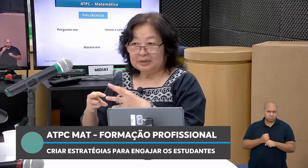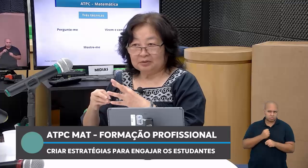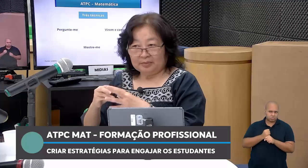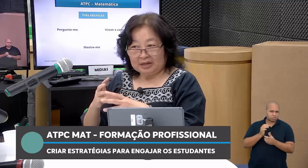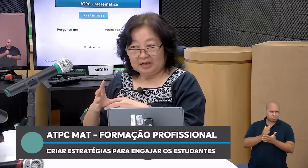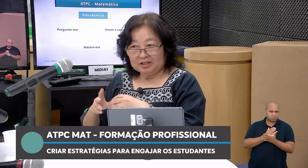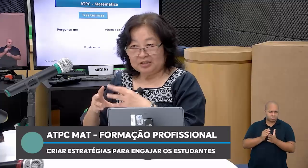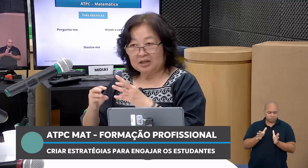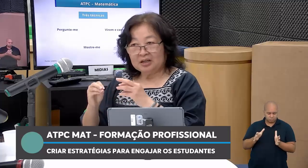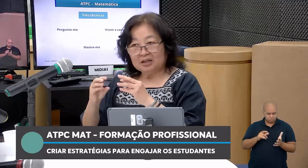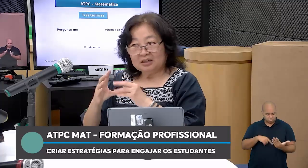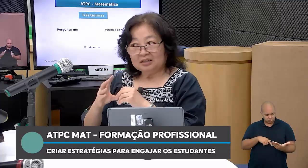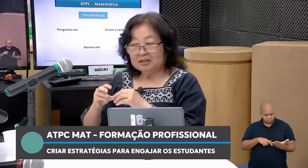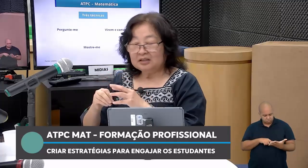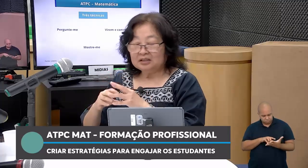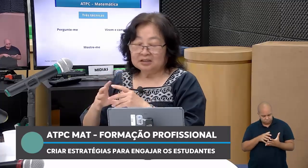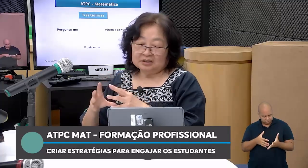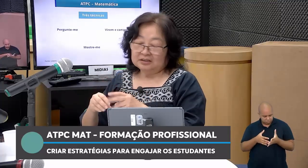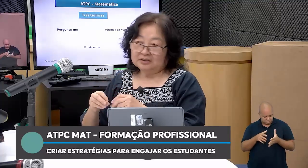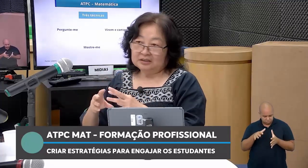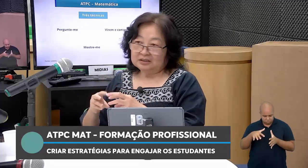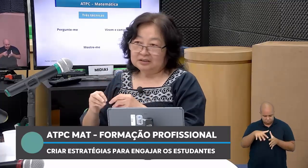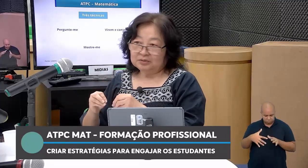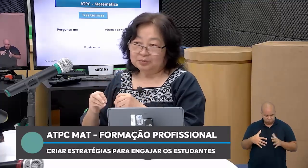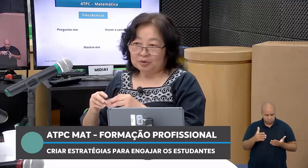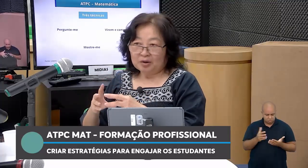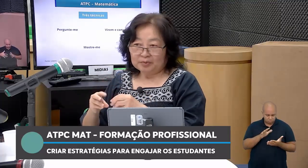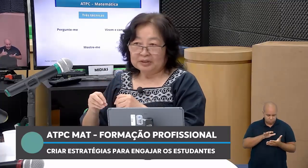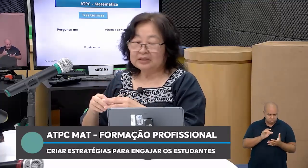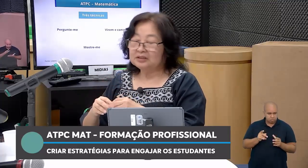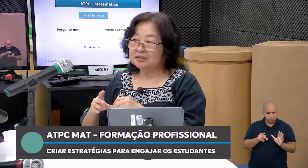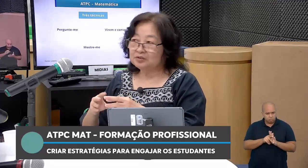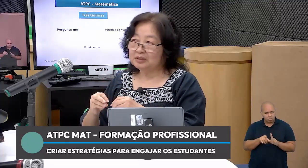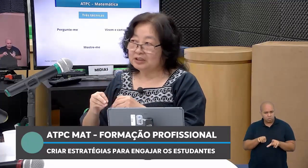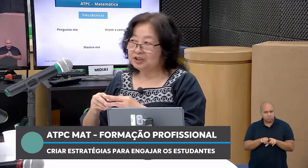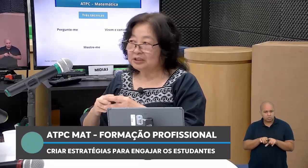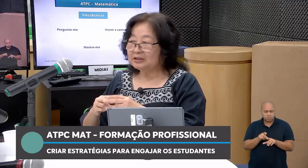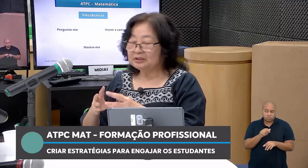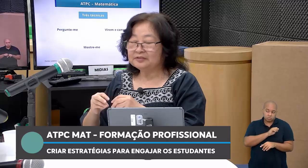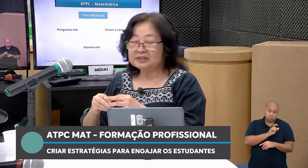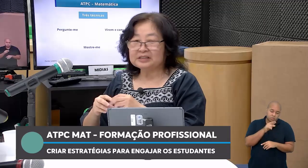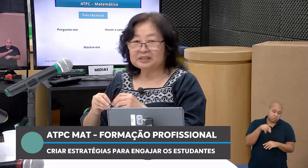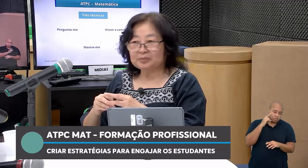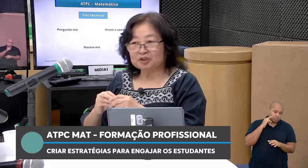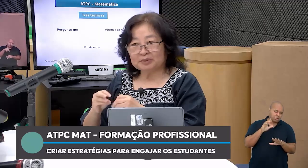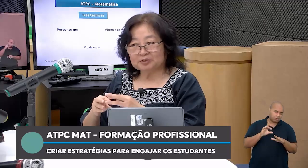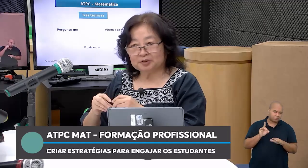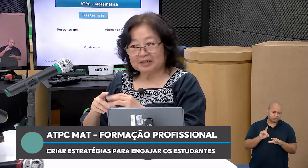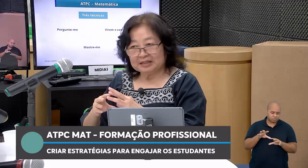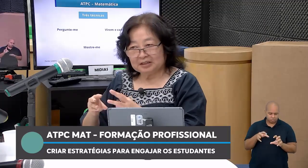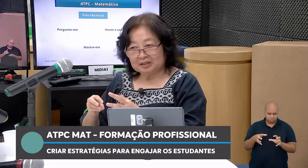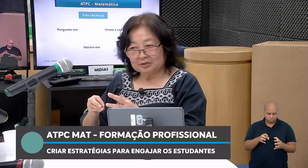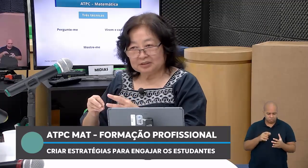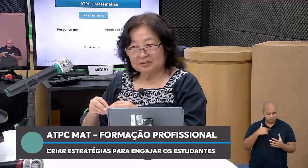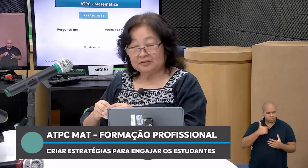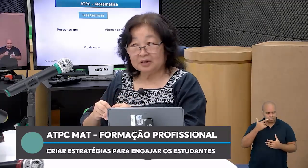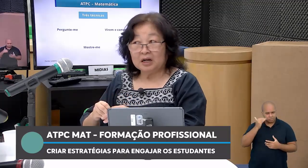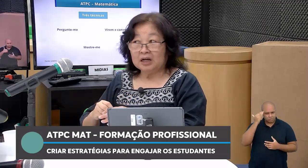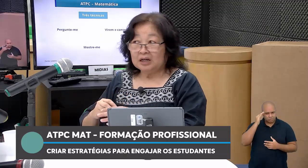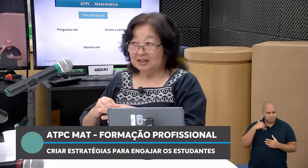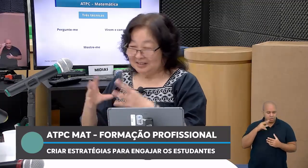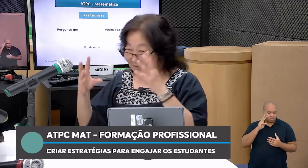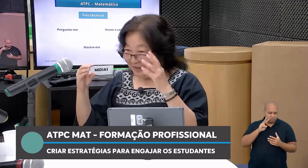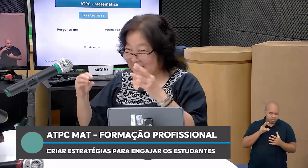construir, né, manualmente, né? E o próprio, né, estudante lá com deficiência pode manusear e conseguir